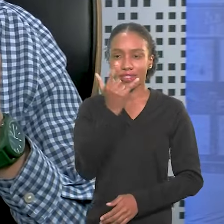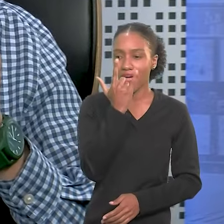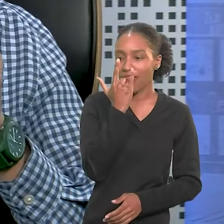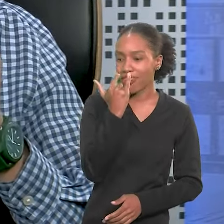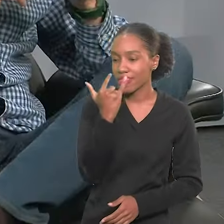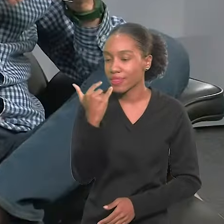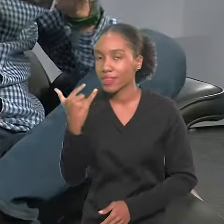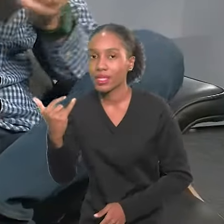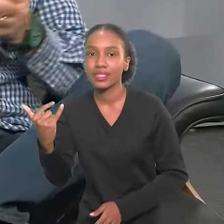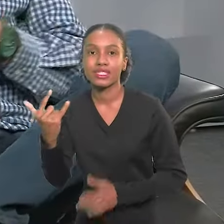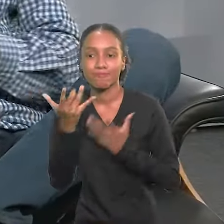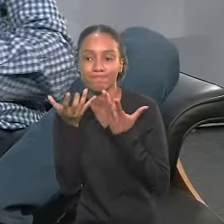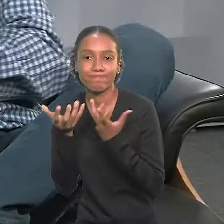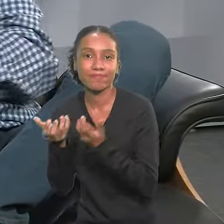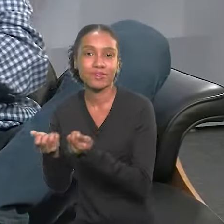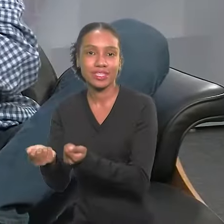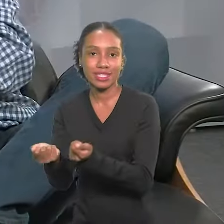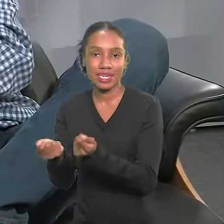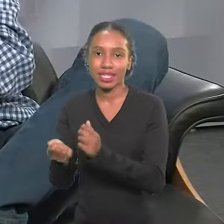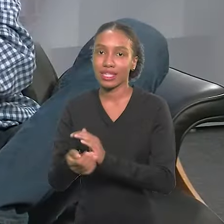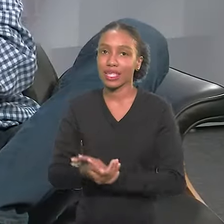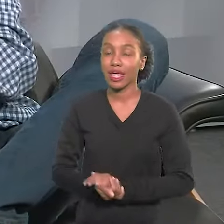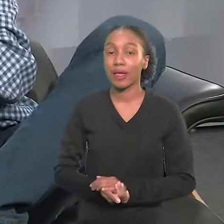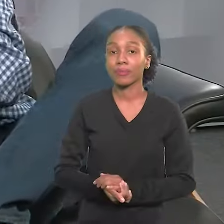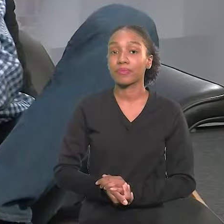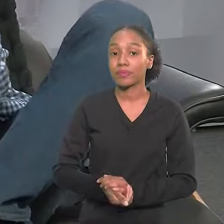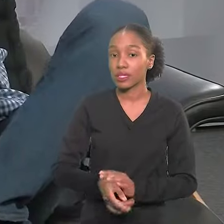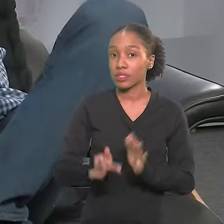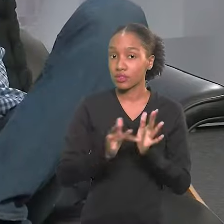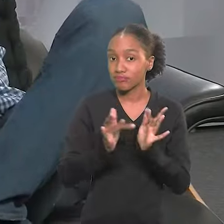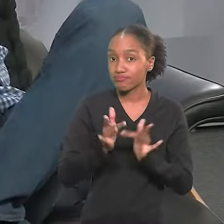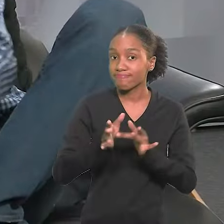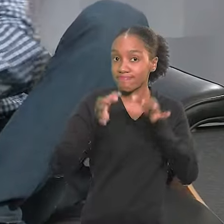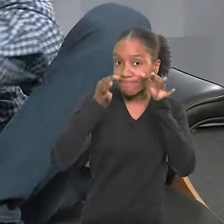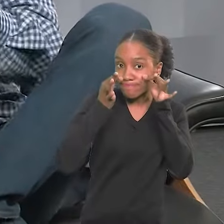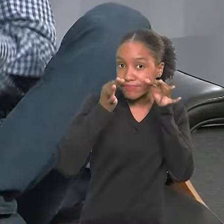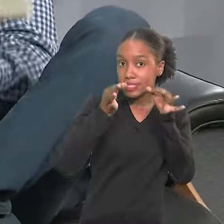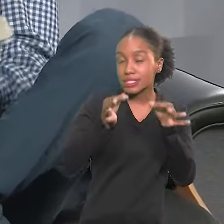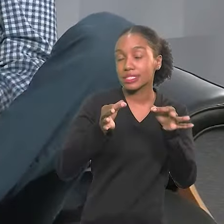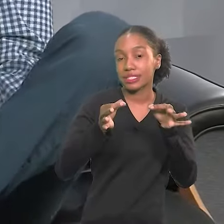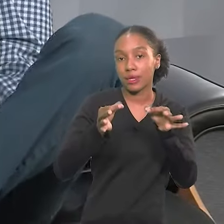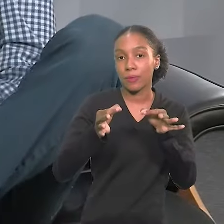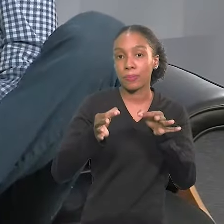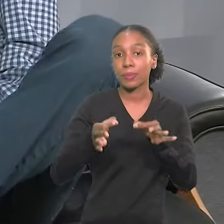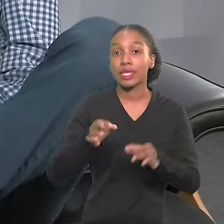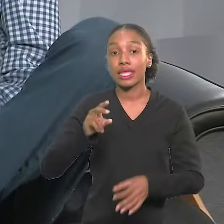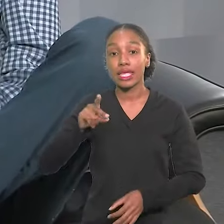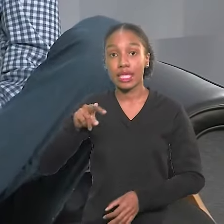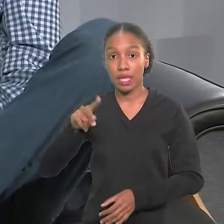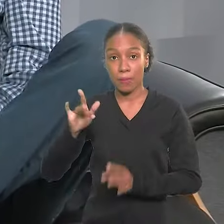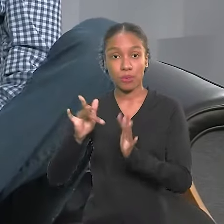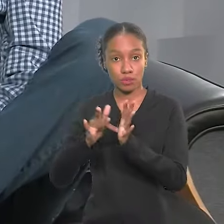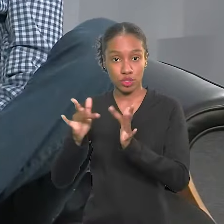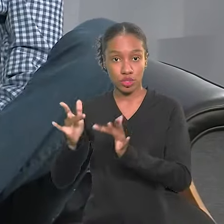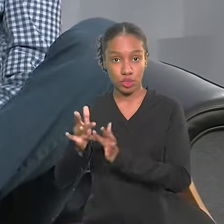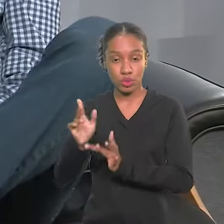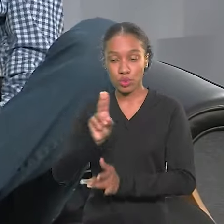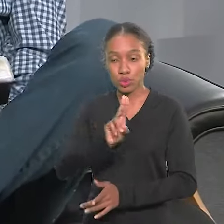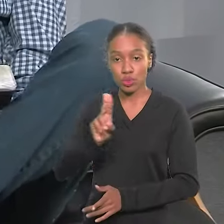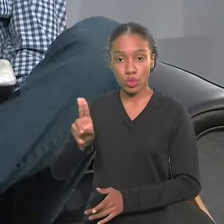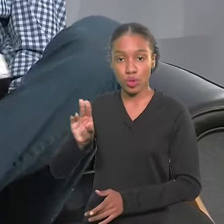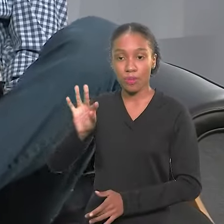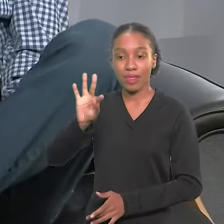tentação então você vê que a advertência é muito grande e o irmão do Senhor Jesus Tiago